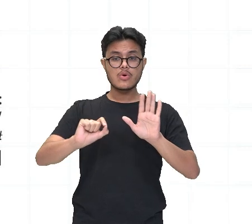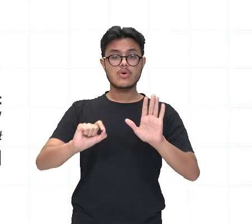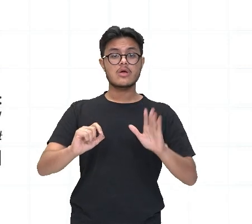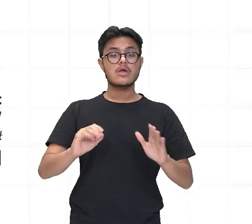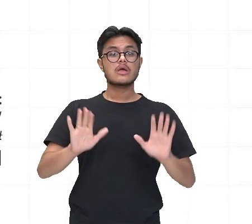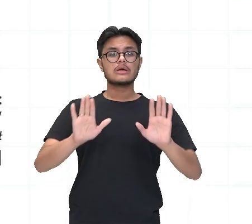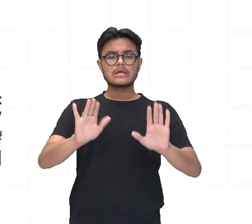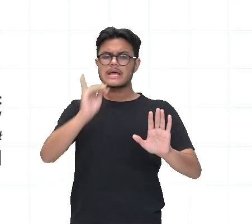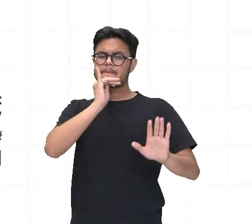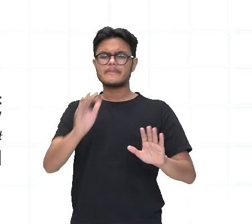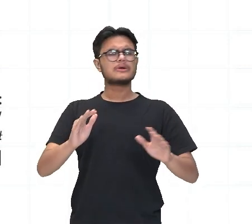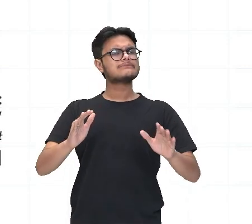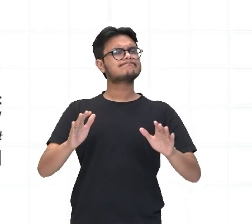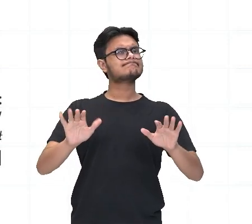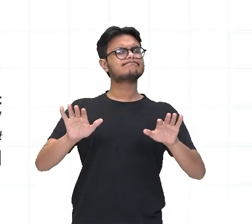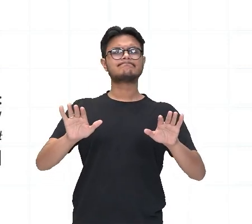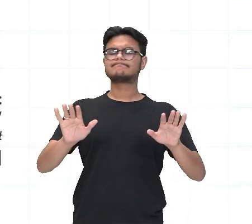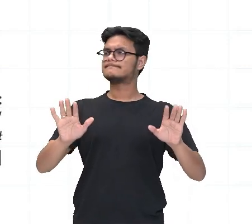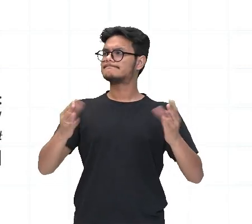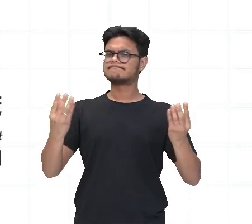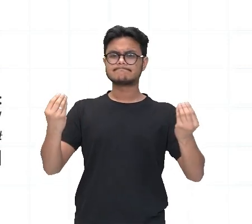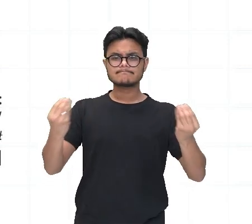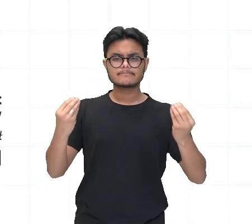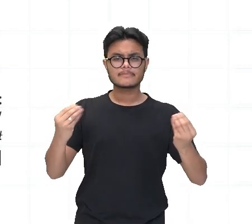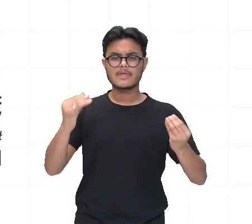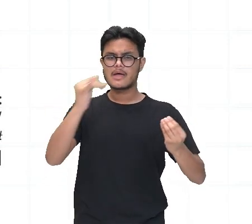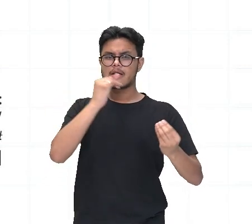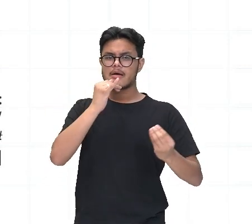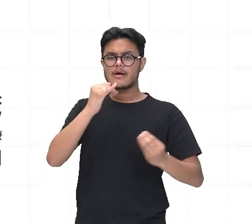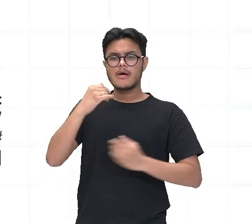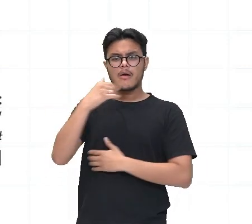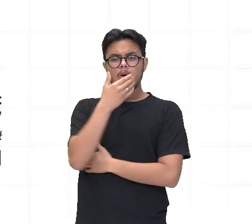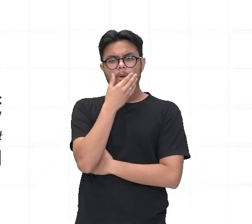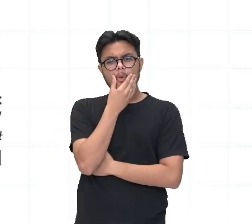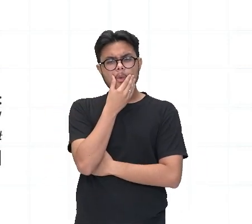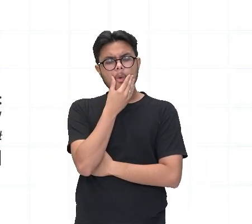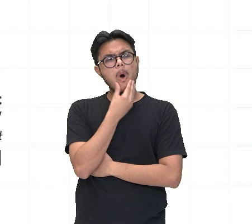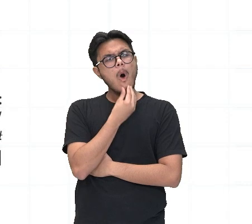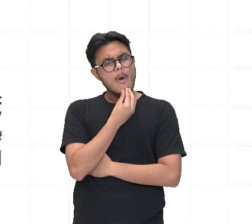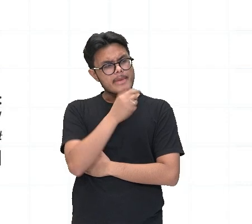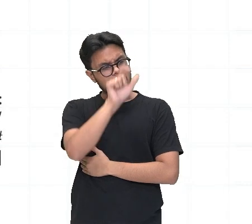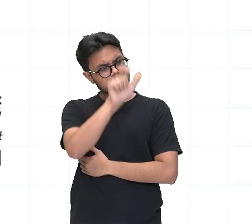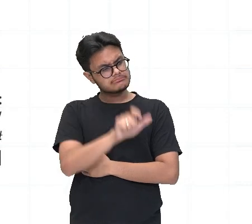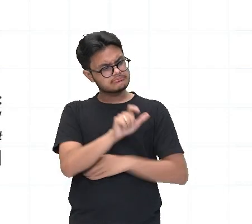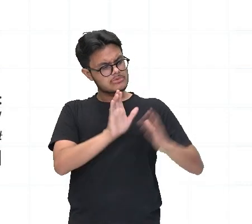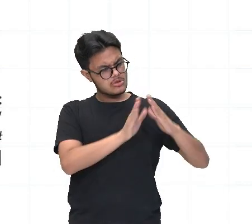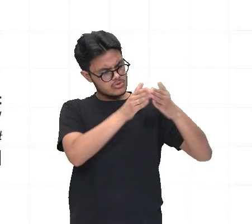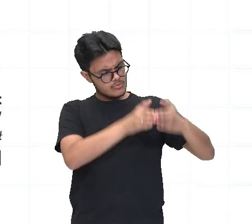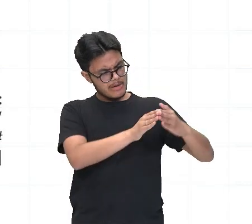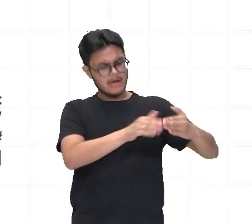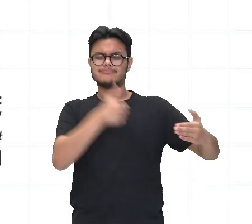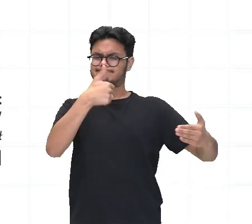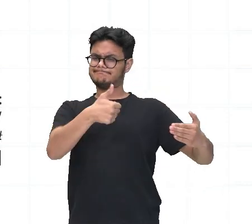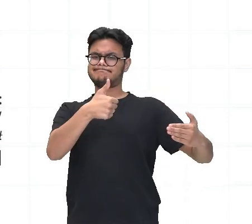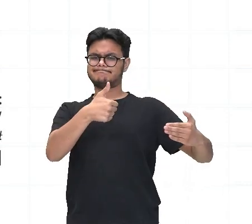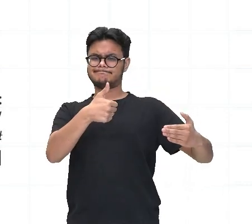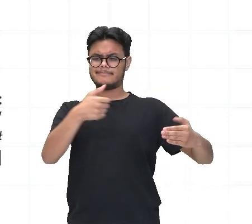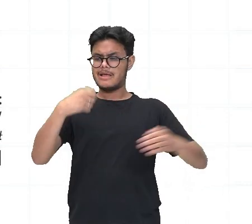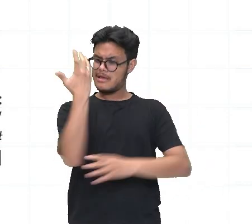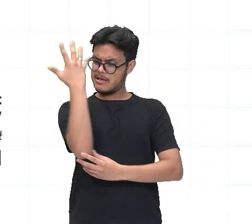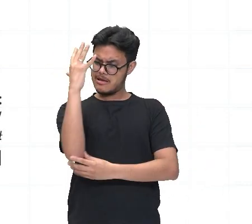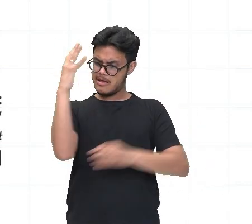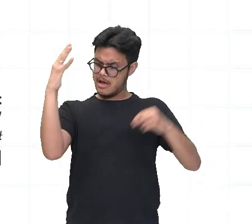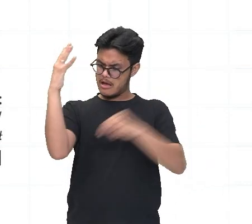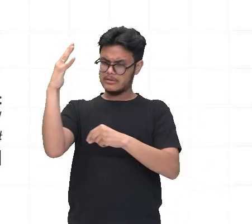exemplo, do nada, ele estava ali nesse barco e aí ele parou perto da árvore